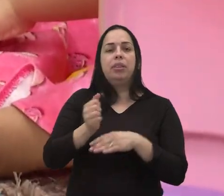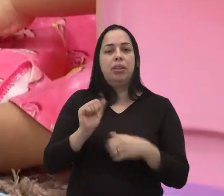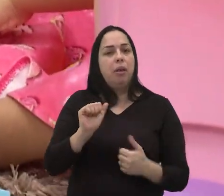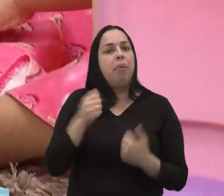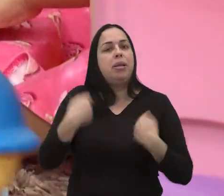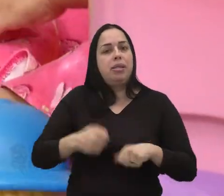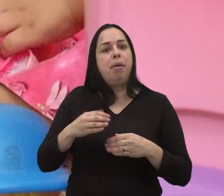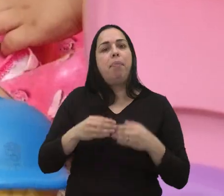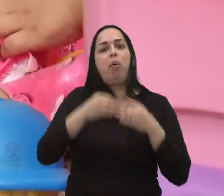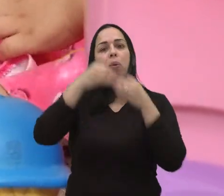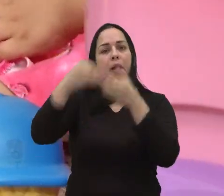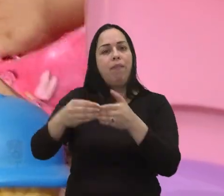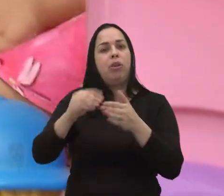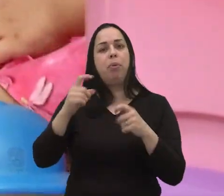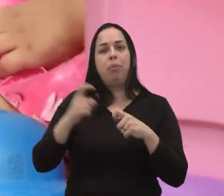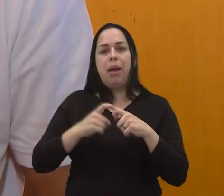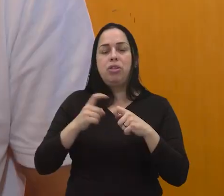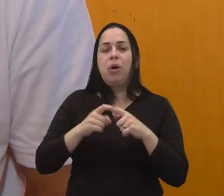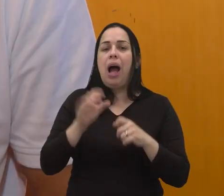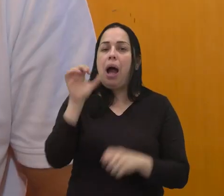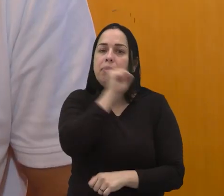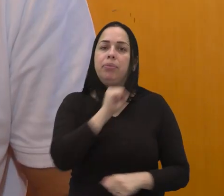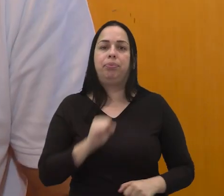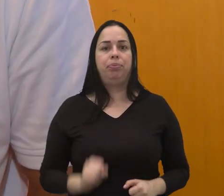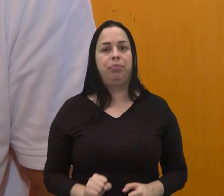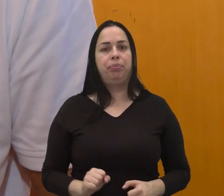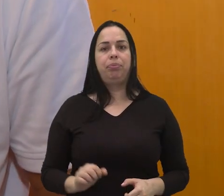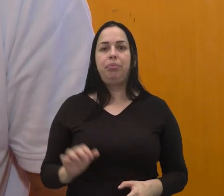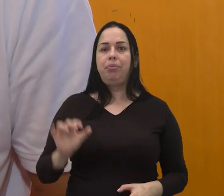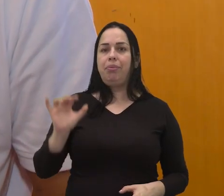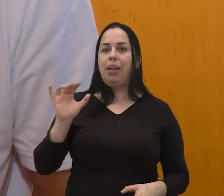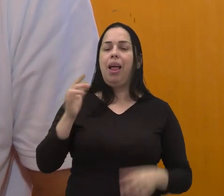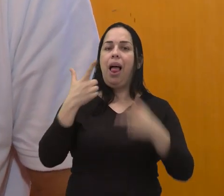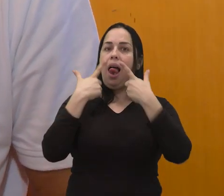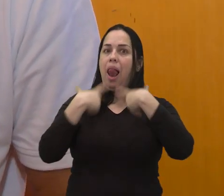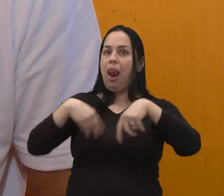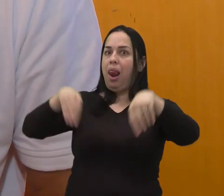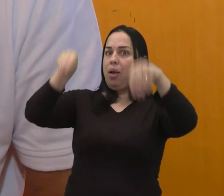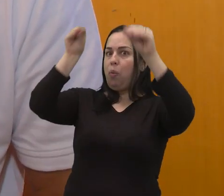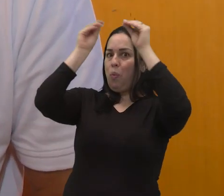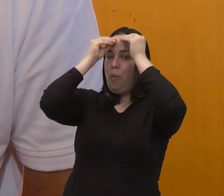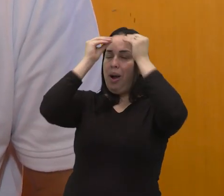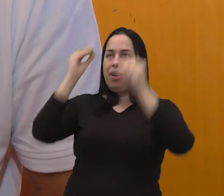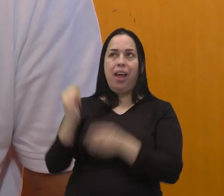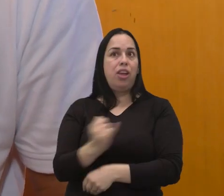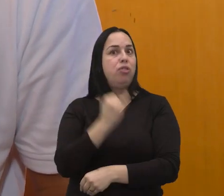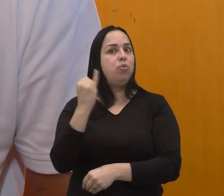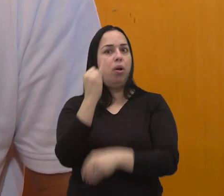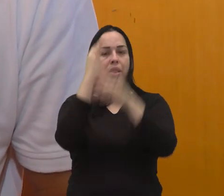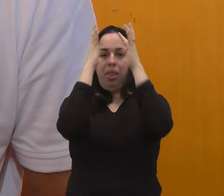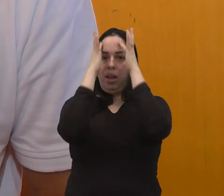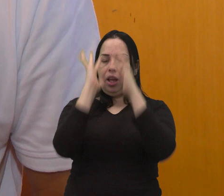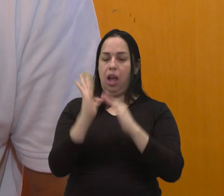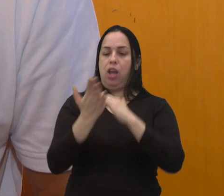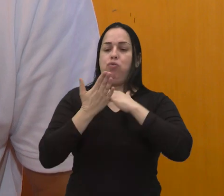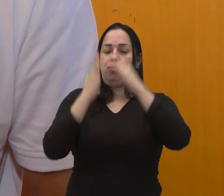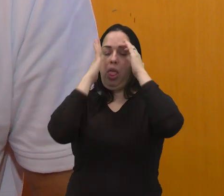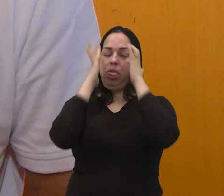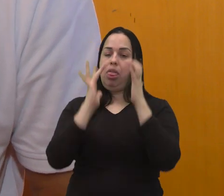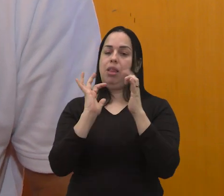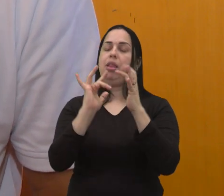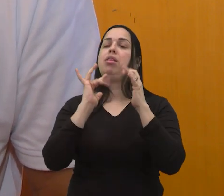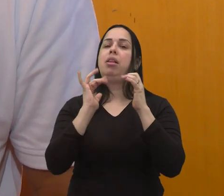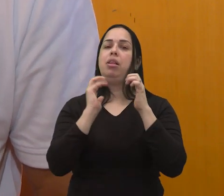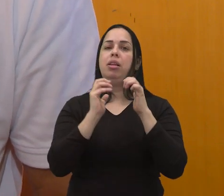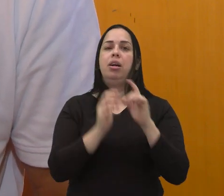procurar apoio médico o quanto antes. A linguagem é a coisa mais importante para o desenvolvimento psíquico e a